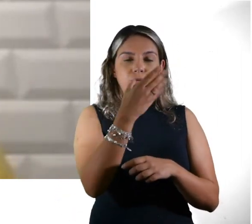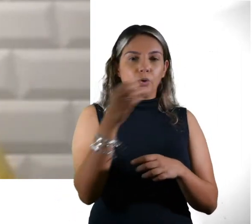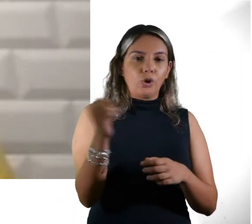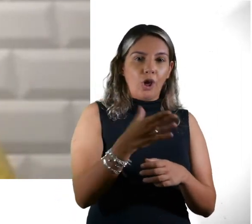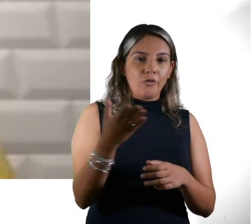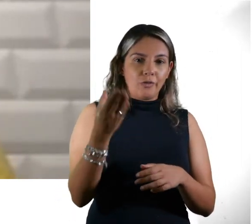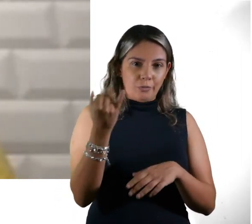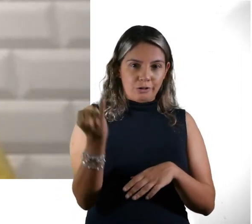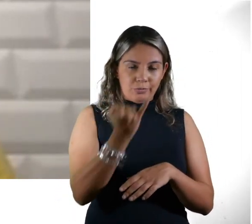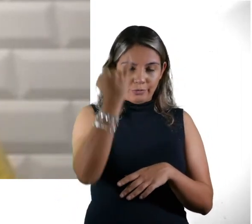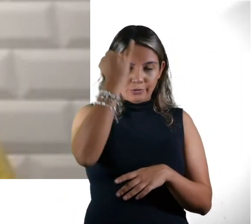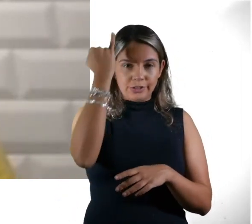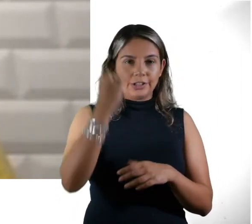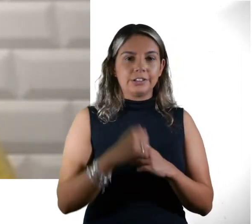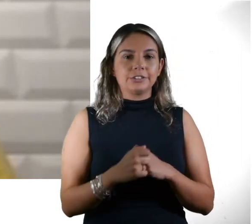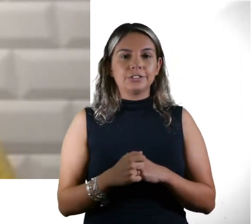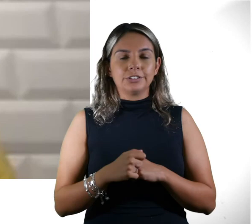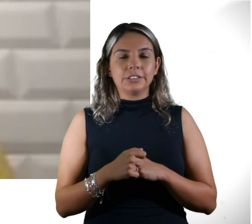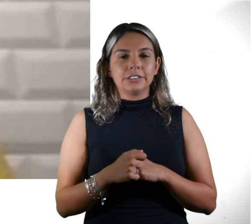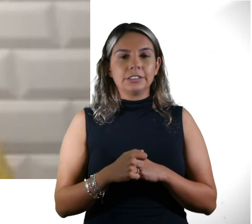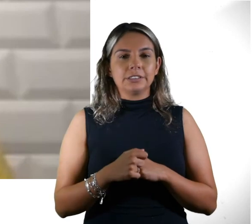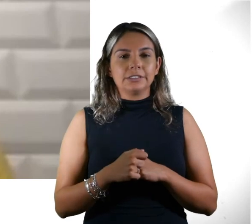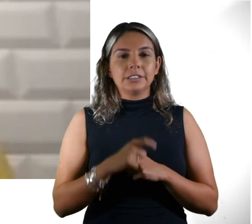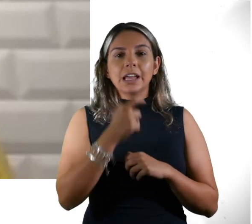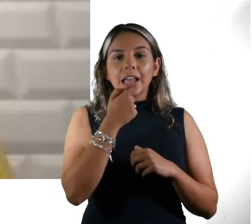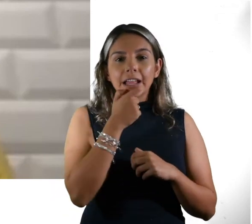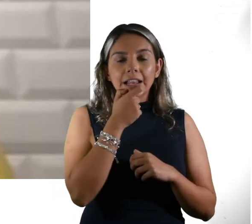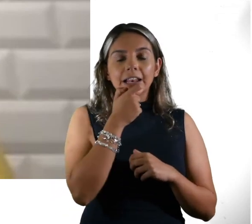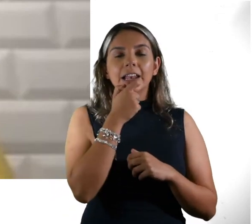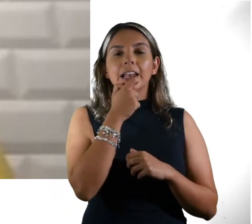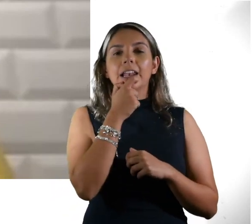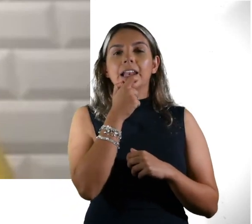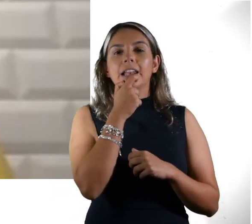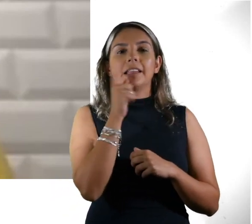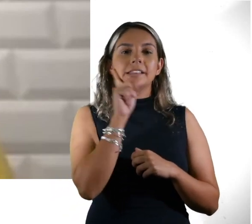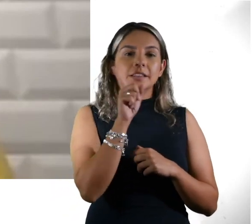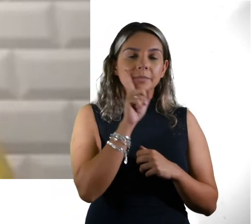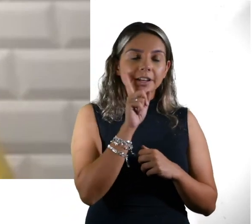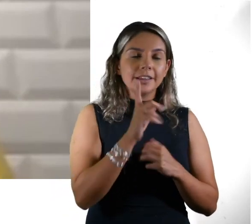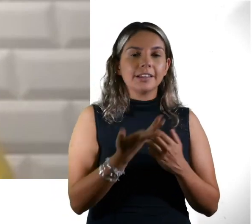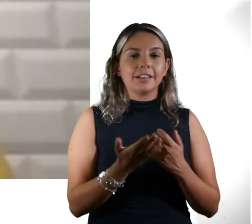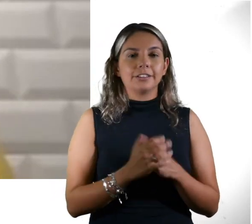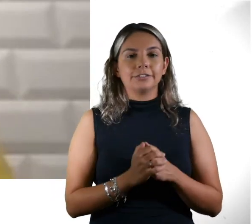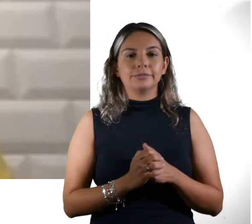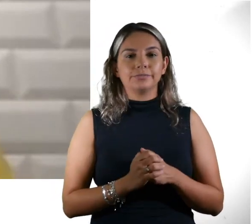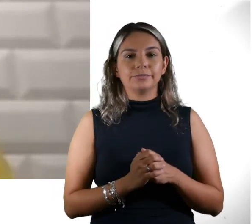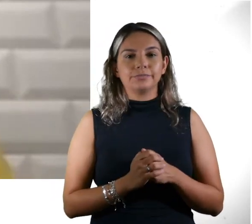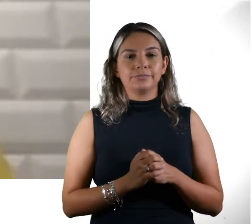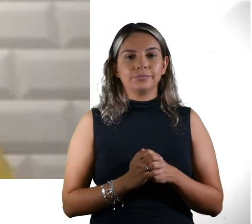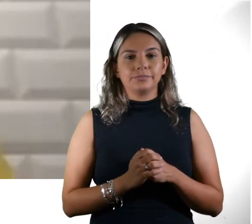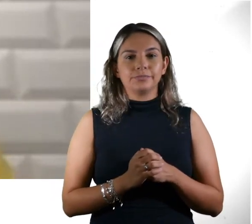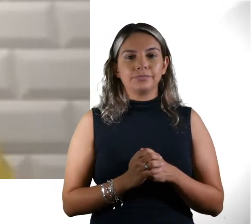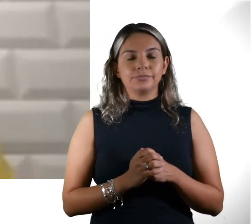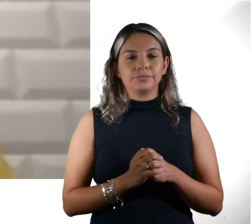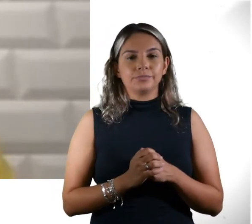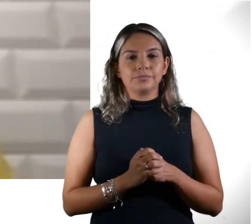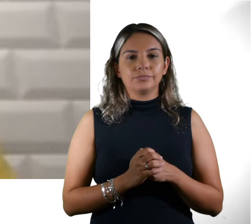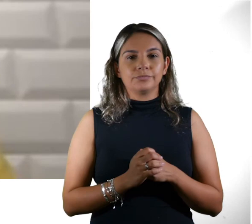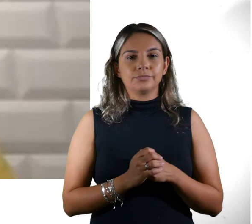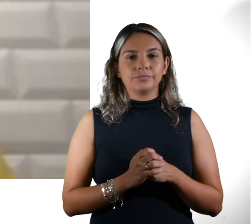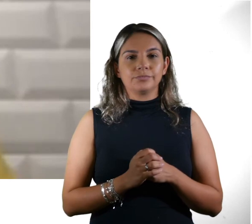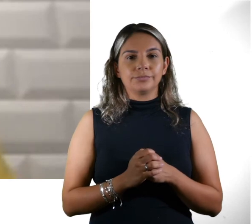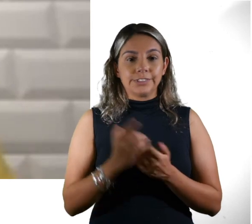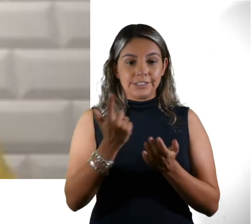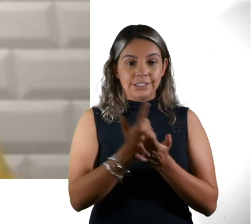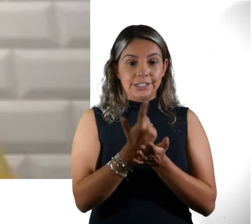surgindo agora e que são importantes, por exemplo, além do mercado inglês e americano, que são mercados importantes, eu tenho,